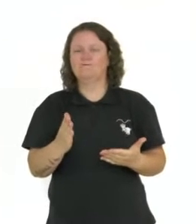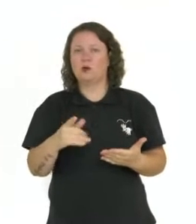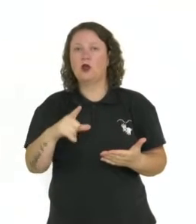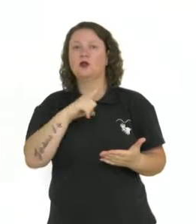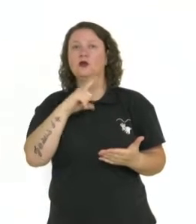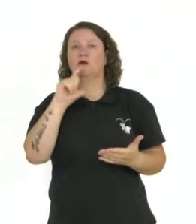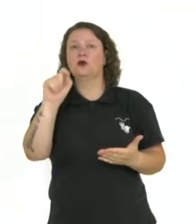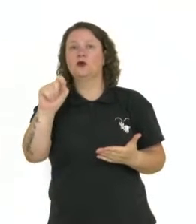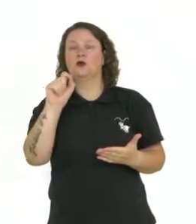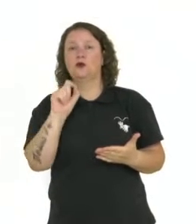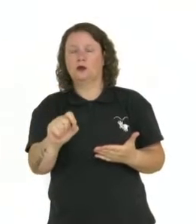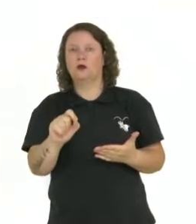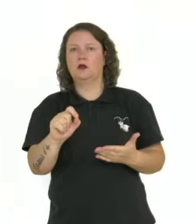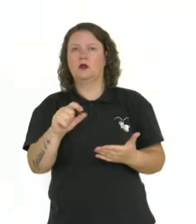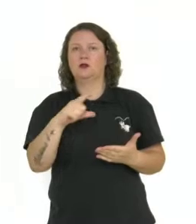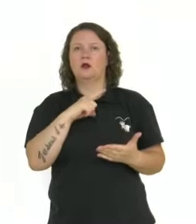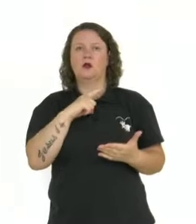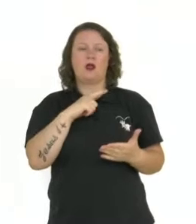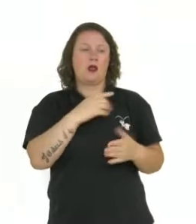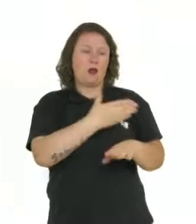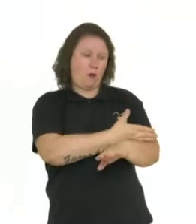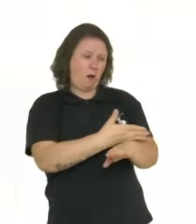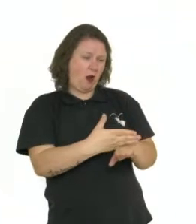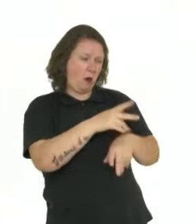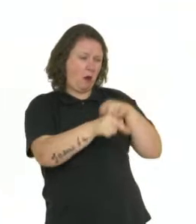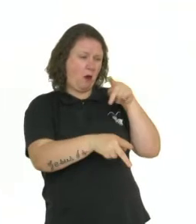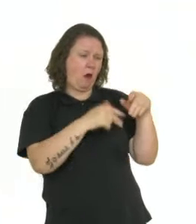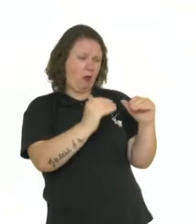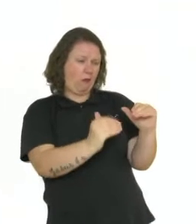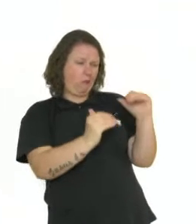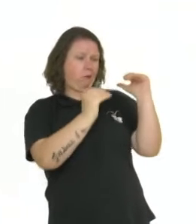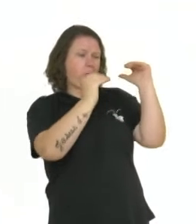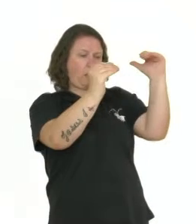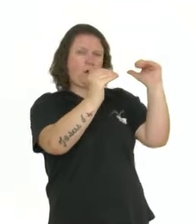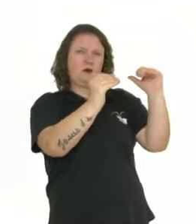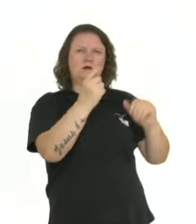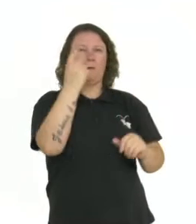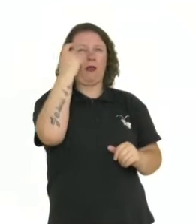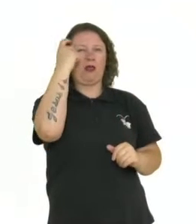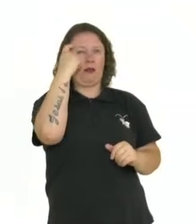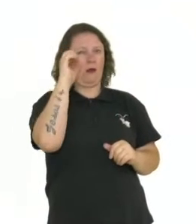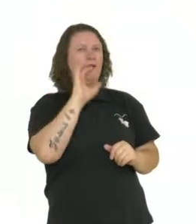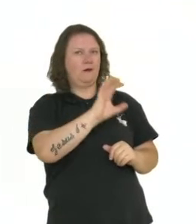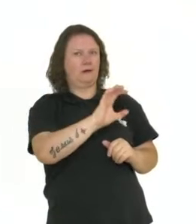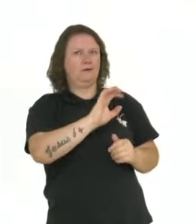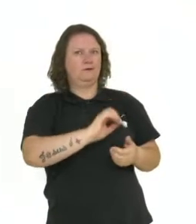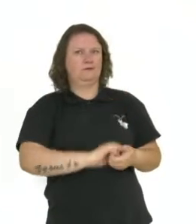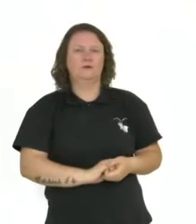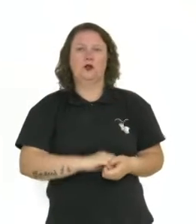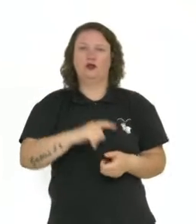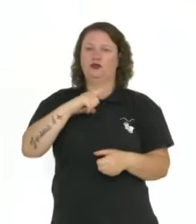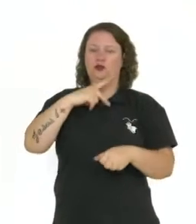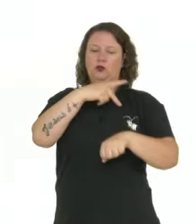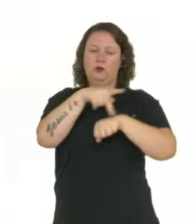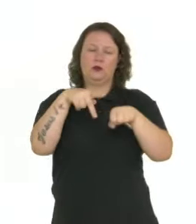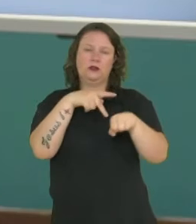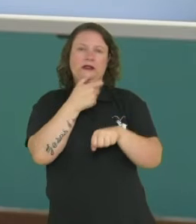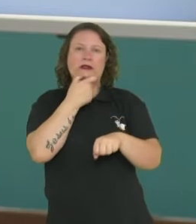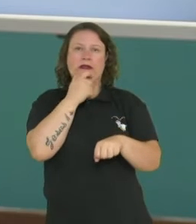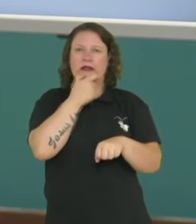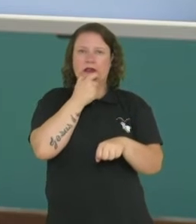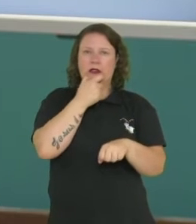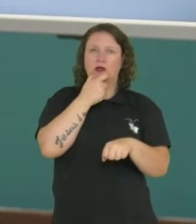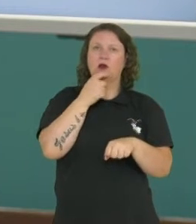com inclusive a supremacia dos brancos, né? Lembre-se, os brancos colonizaram a África do Sul, que são os ingleses, se misturaram com